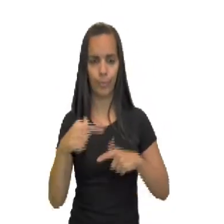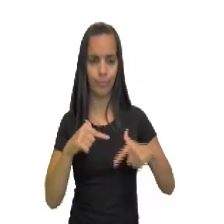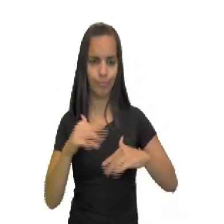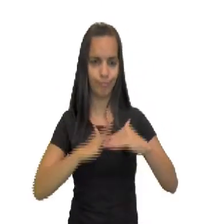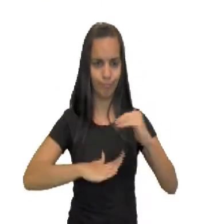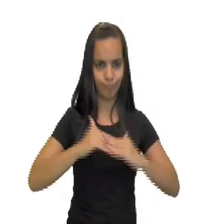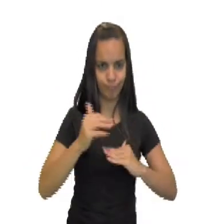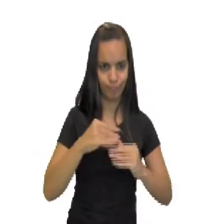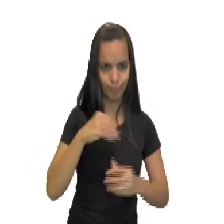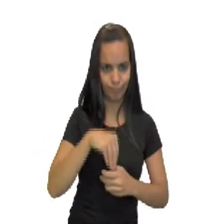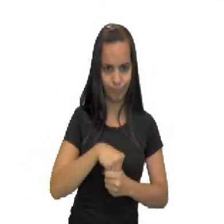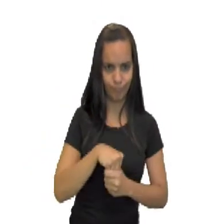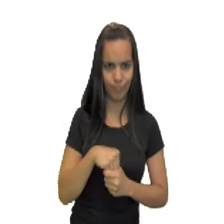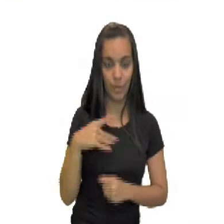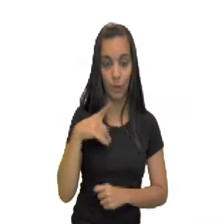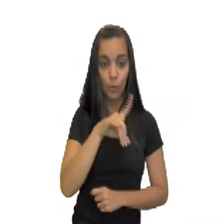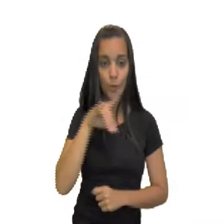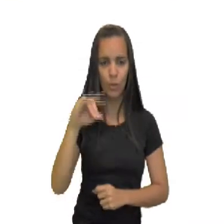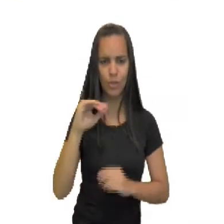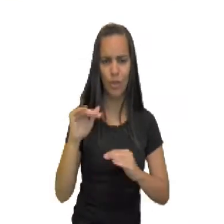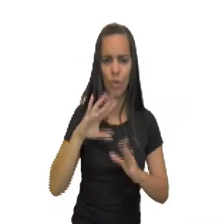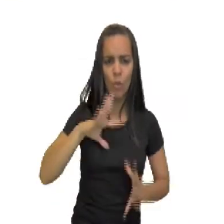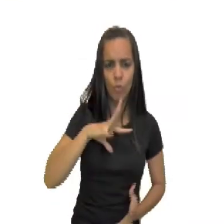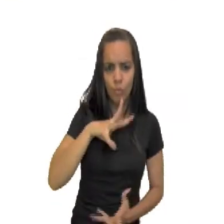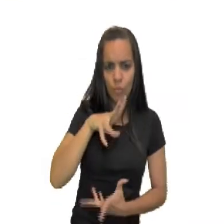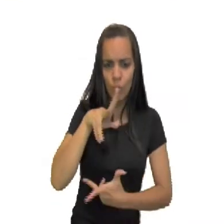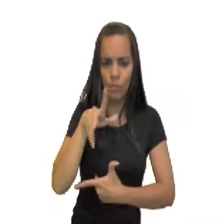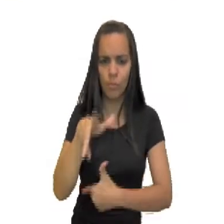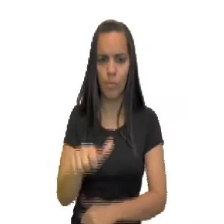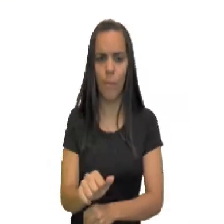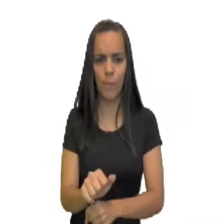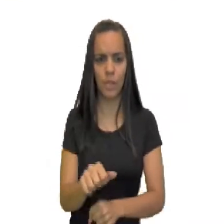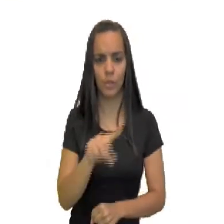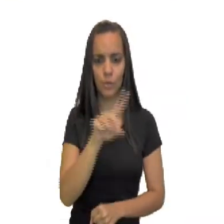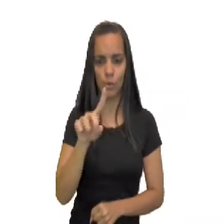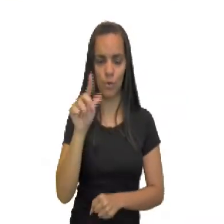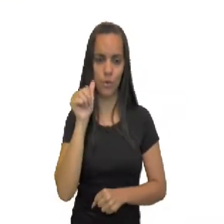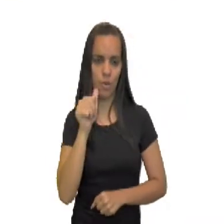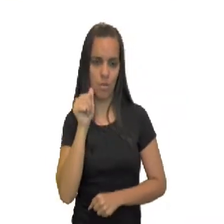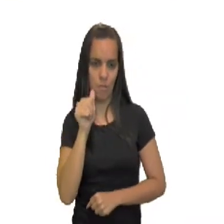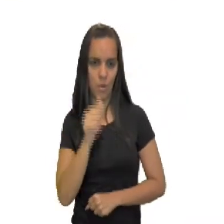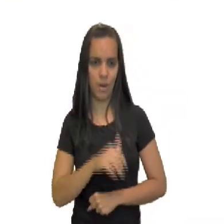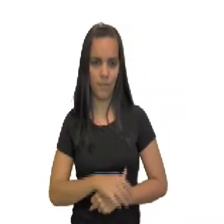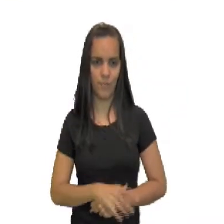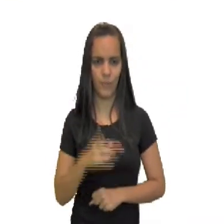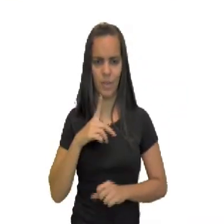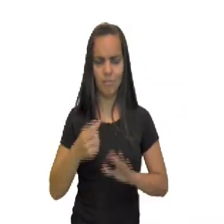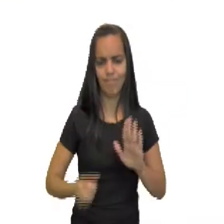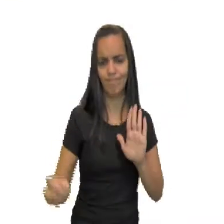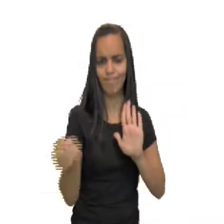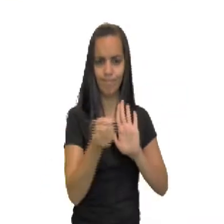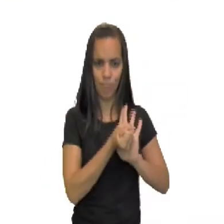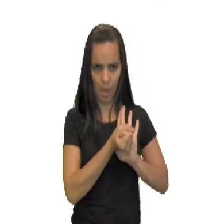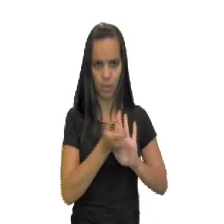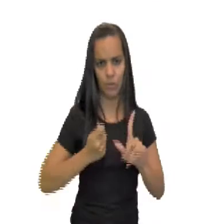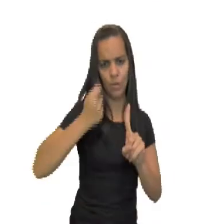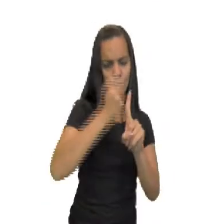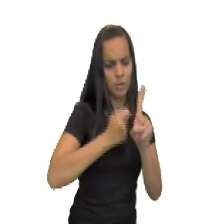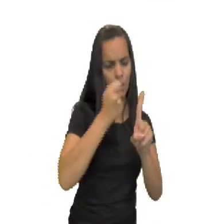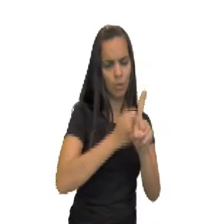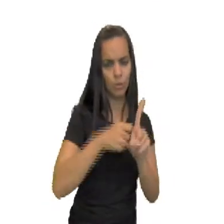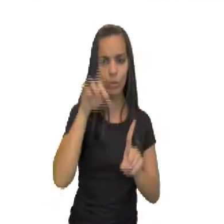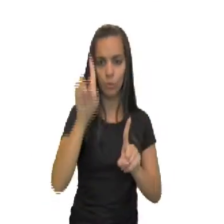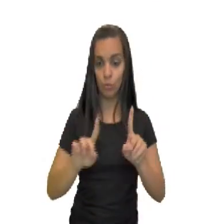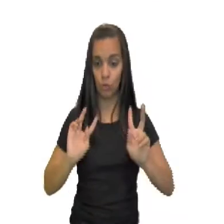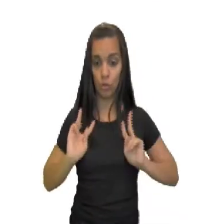Dia Internacional da Mulher é celebrado mundialmente como um marco na luta por direitos